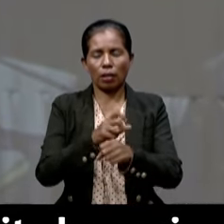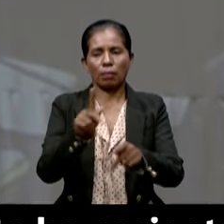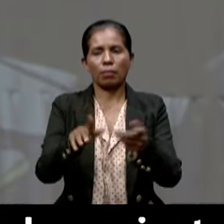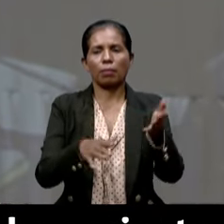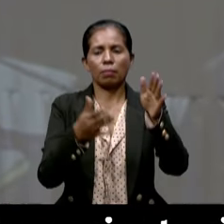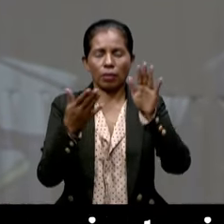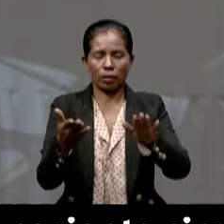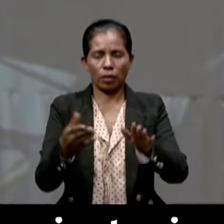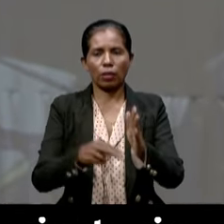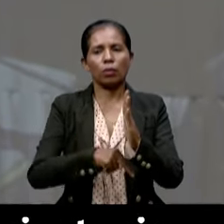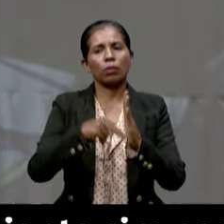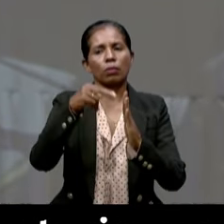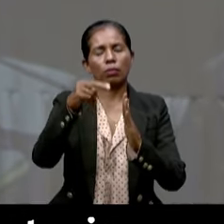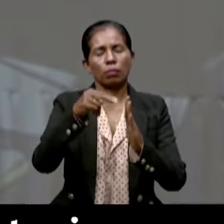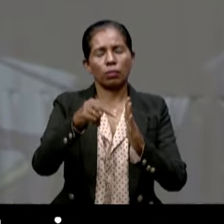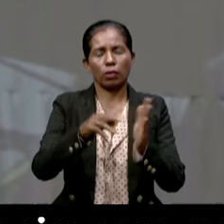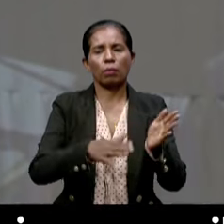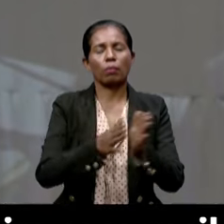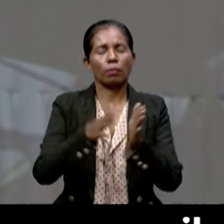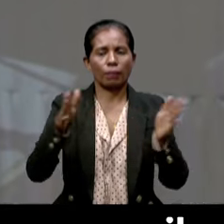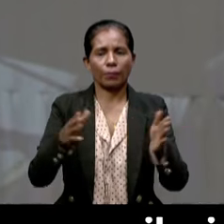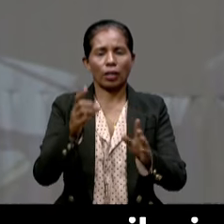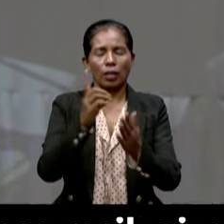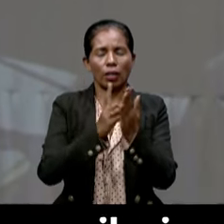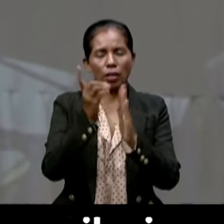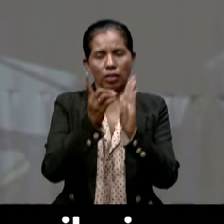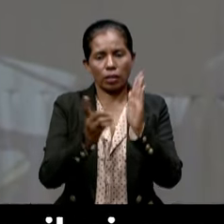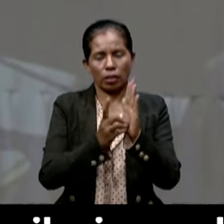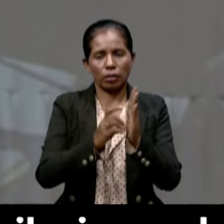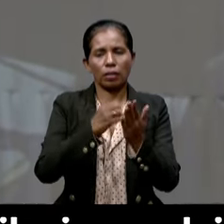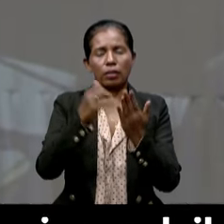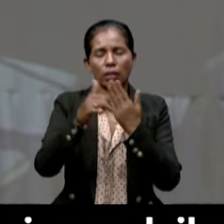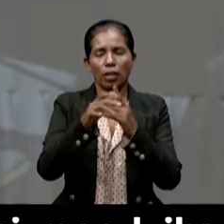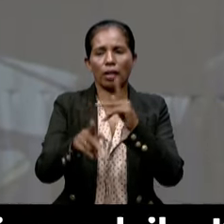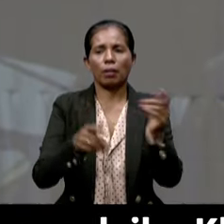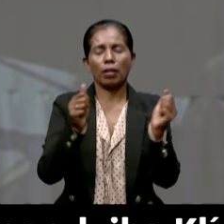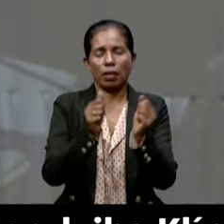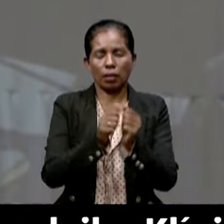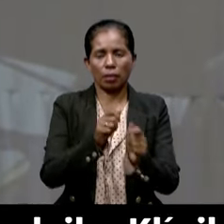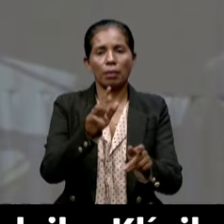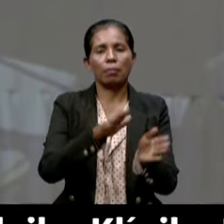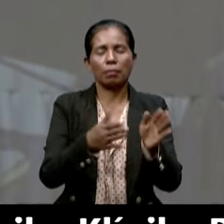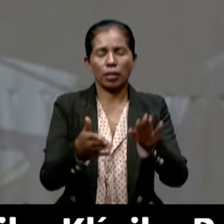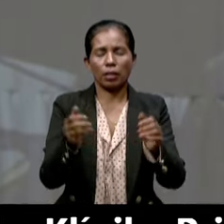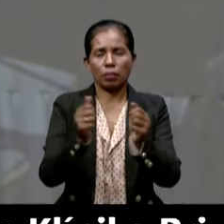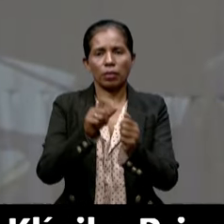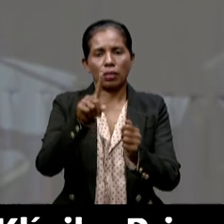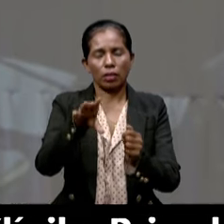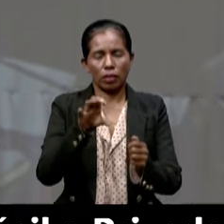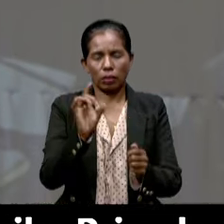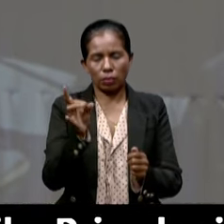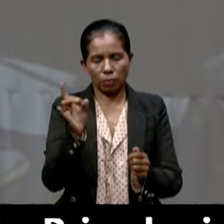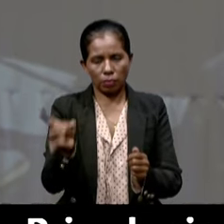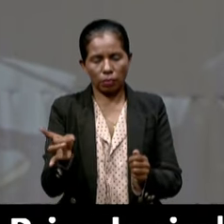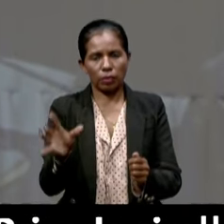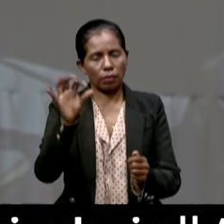o número bot. Tu ir dados fulan janeiro 2024, ema mate hamutu 189. Primeira vez